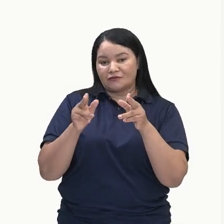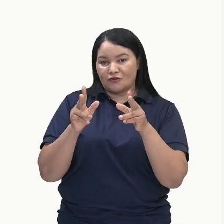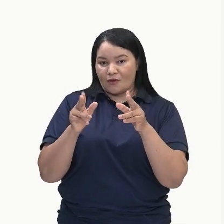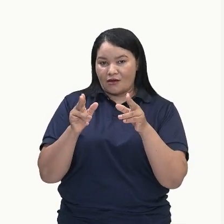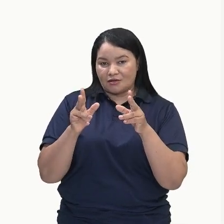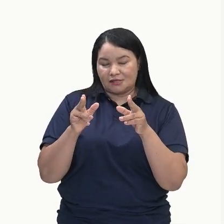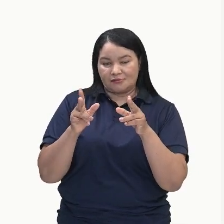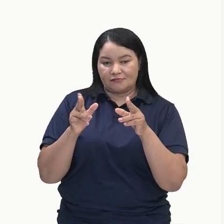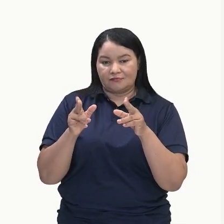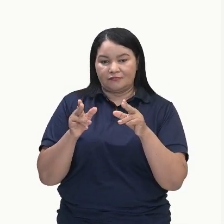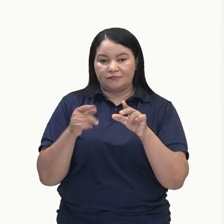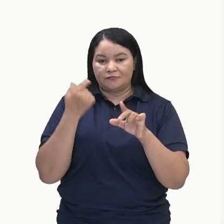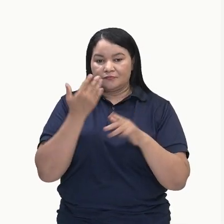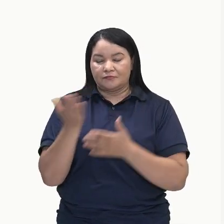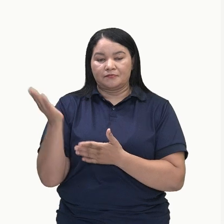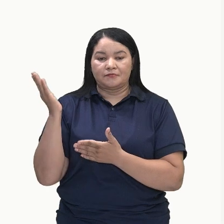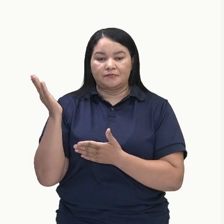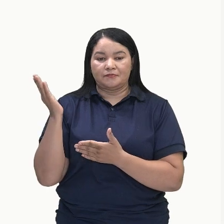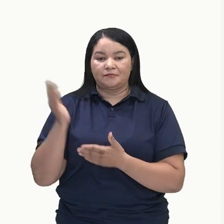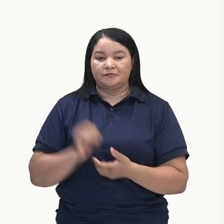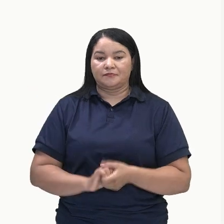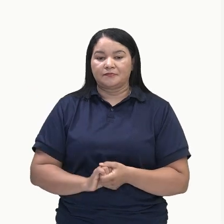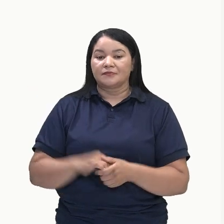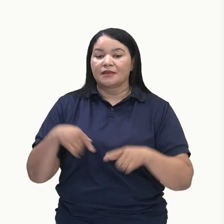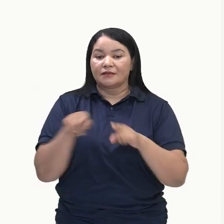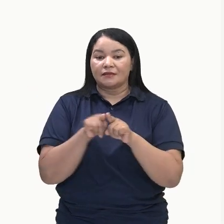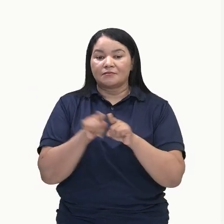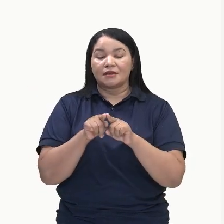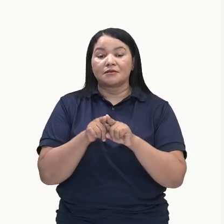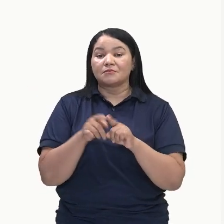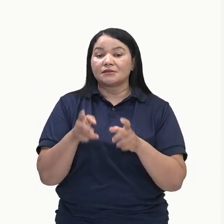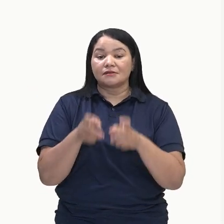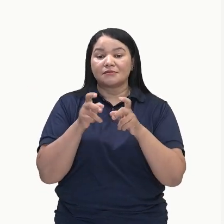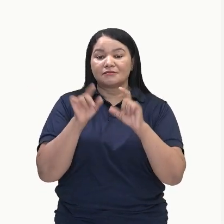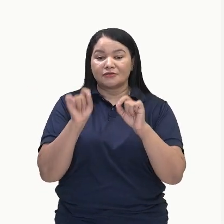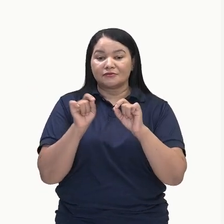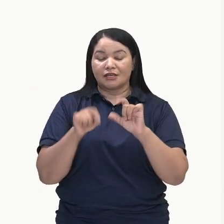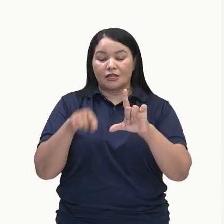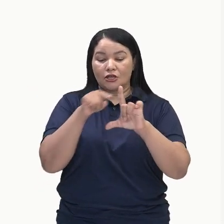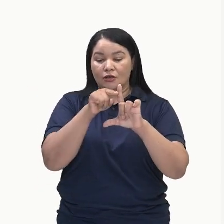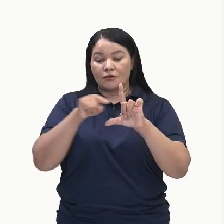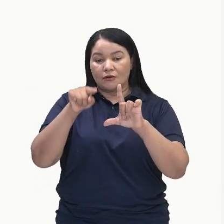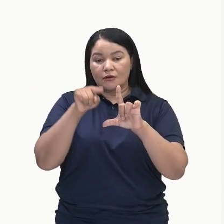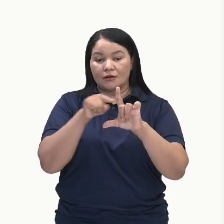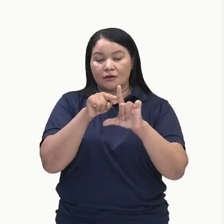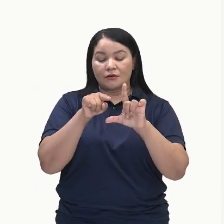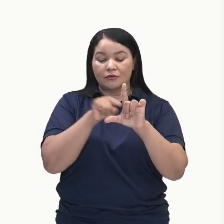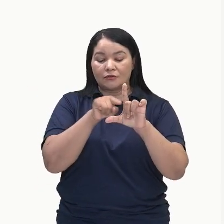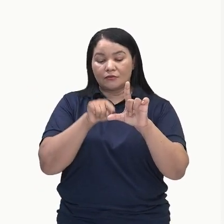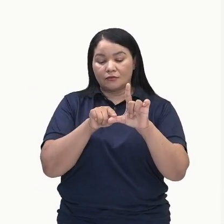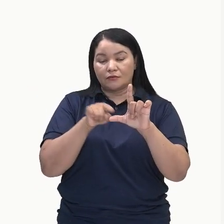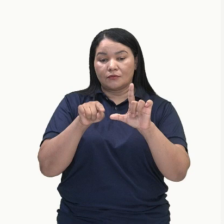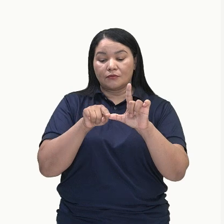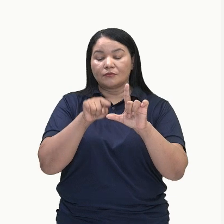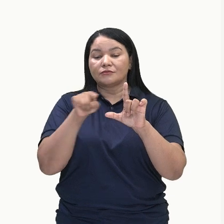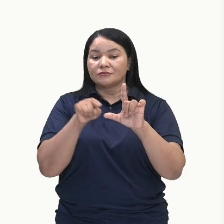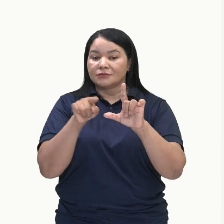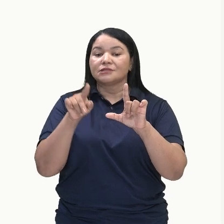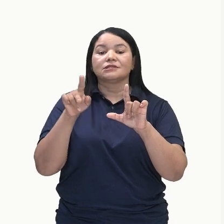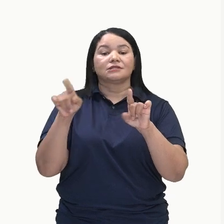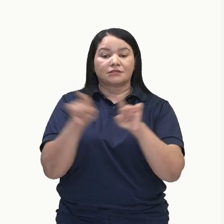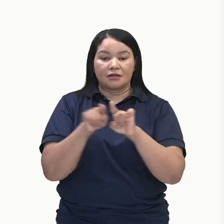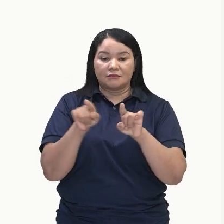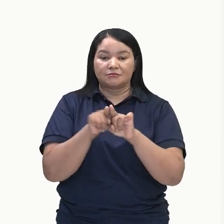são todas iguais. E também nós percebemos aqui que os ângulos internos também são